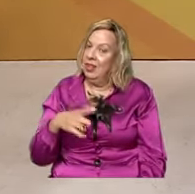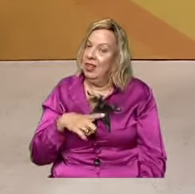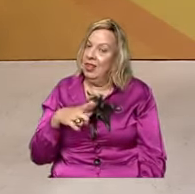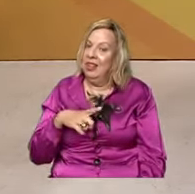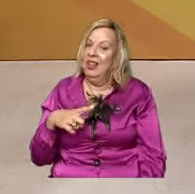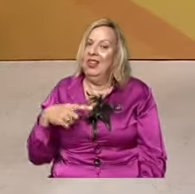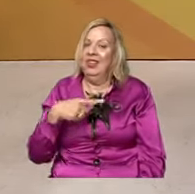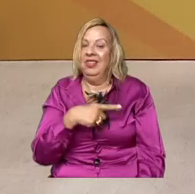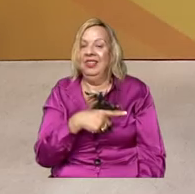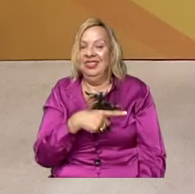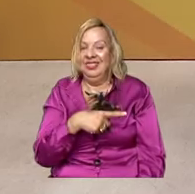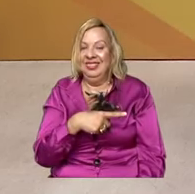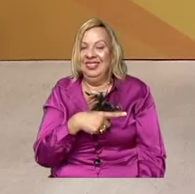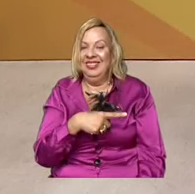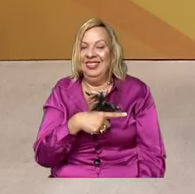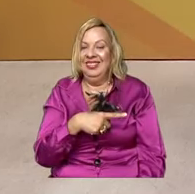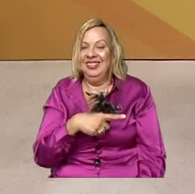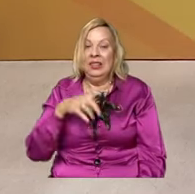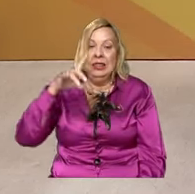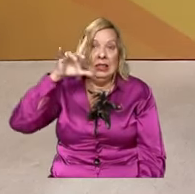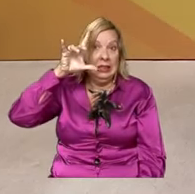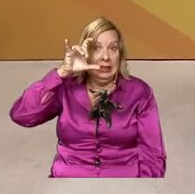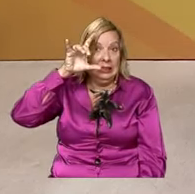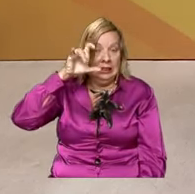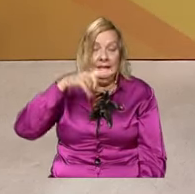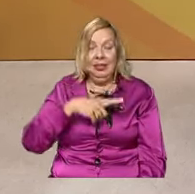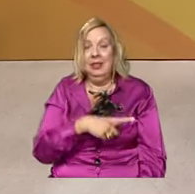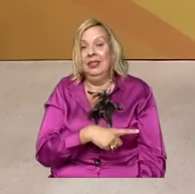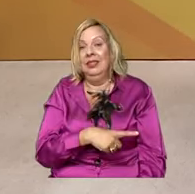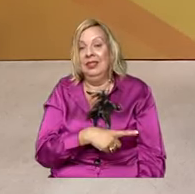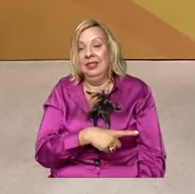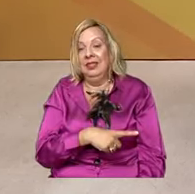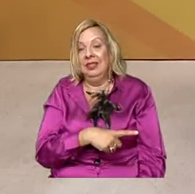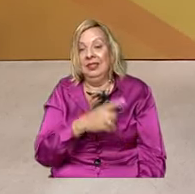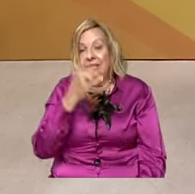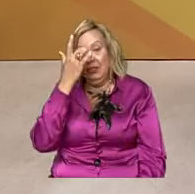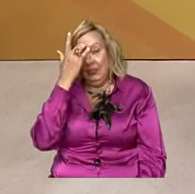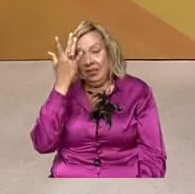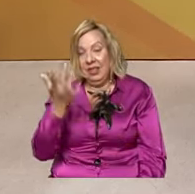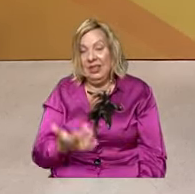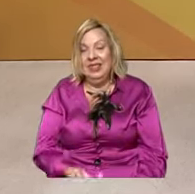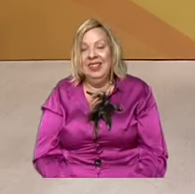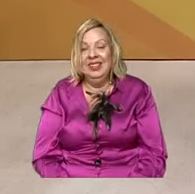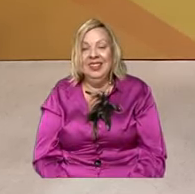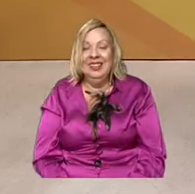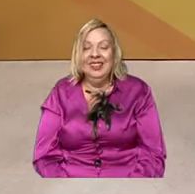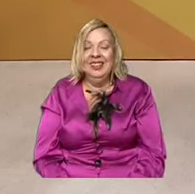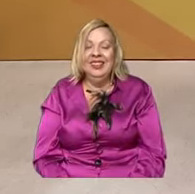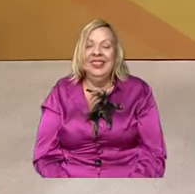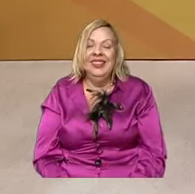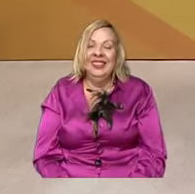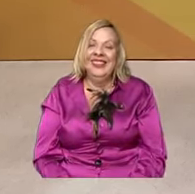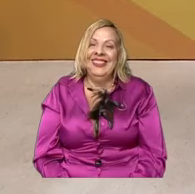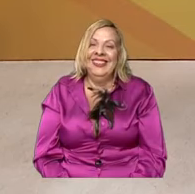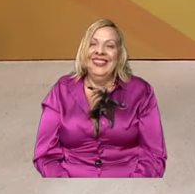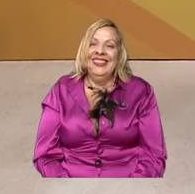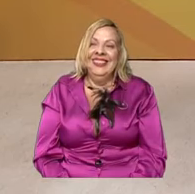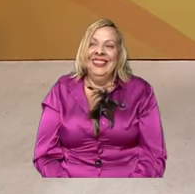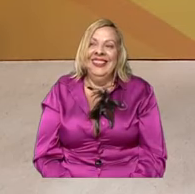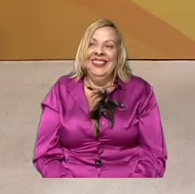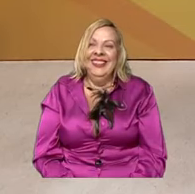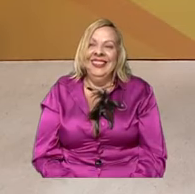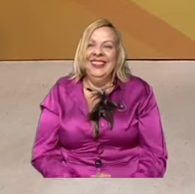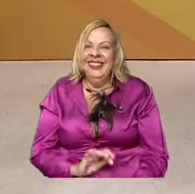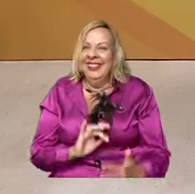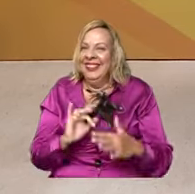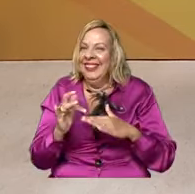tá na tela, hein? O nosso Insta tá aí com QR Code, inclusive, para ficar mais fácil. O arroba é CajuCapOficial para todas as